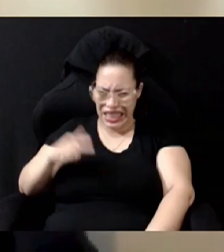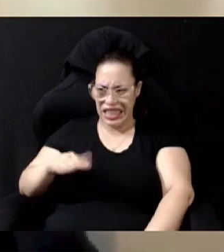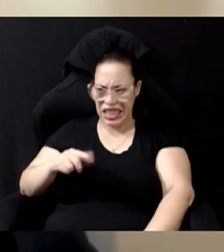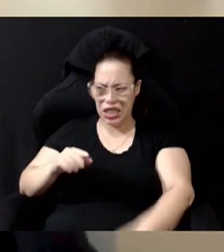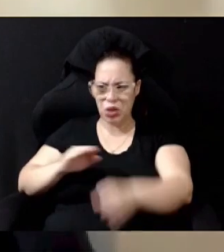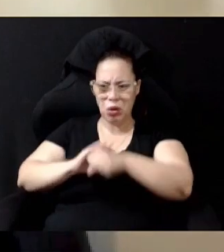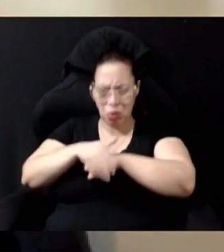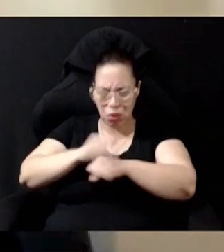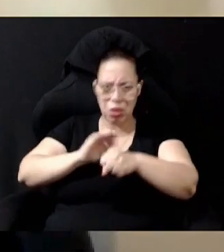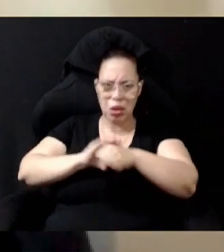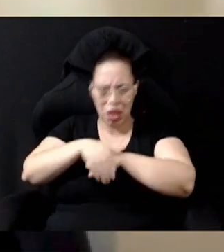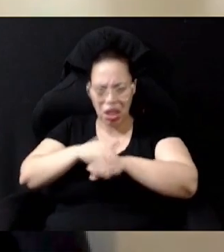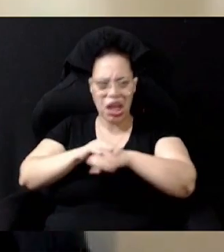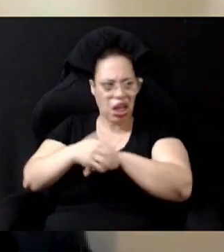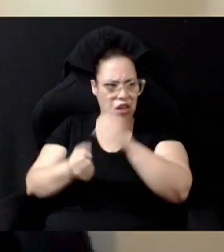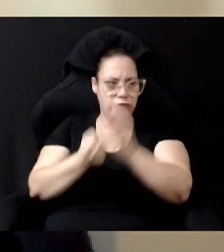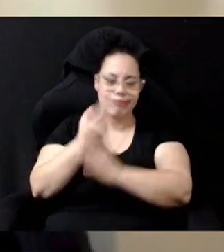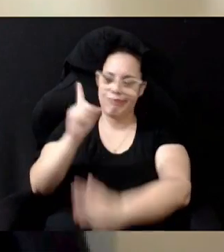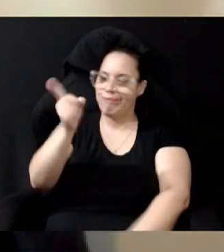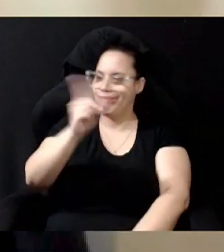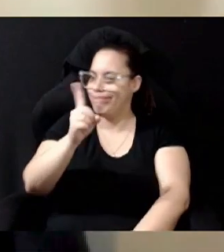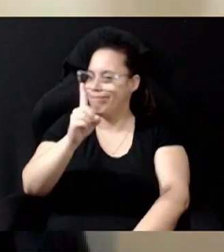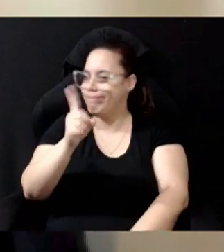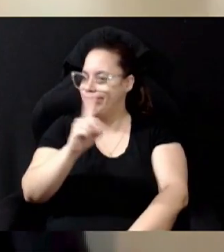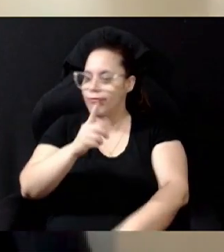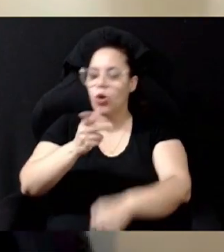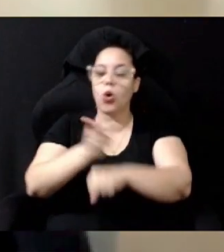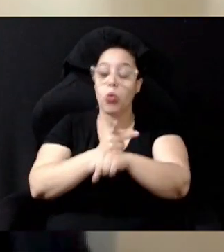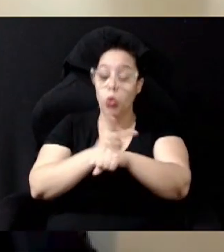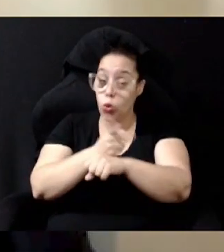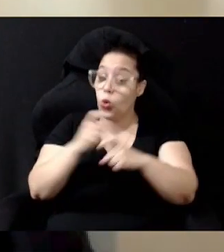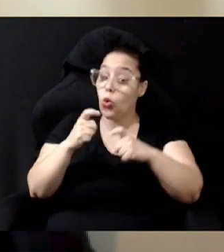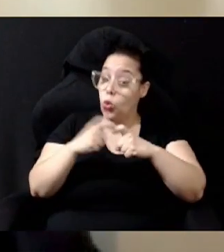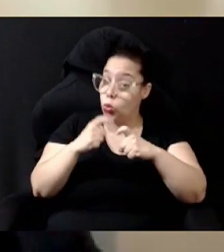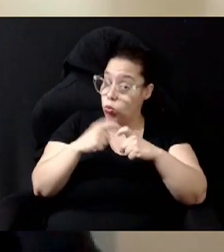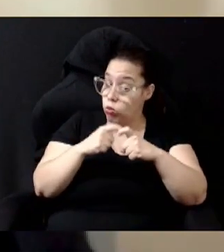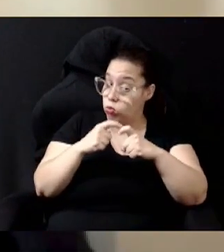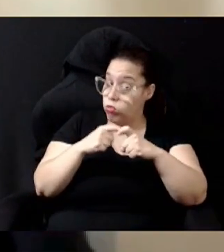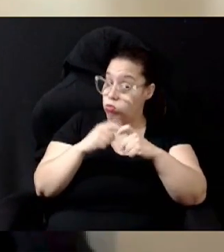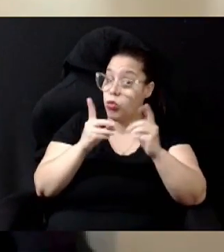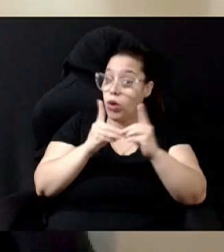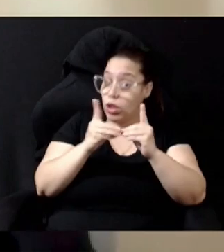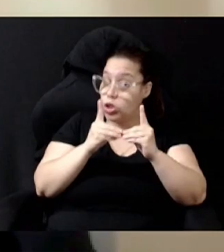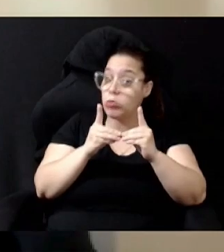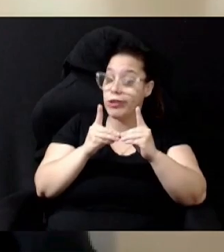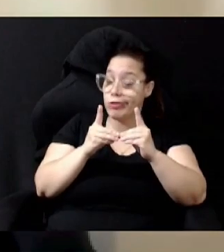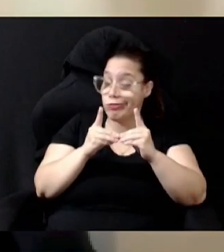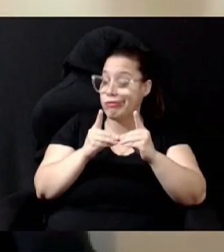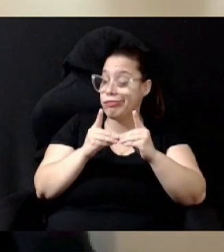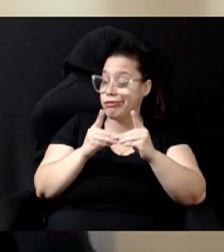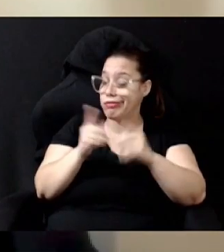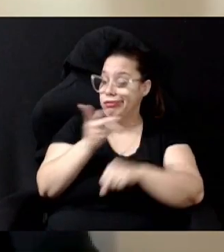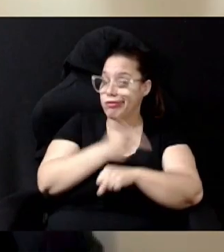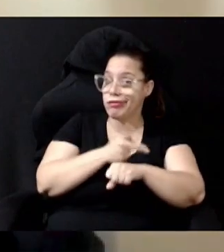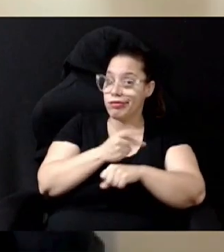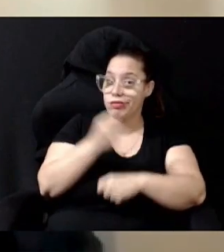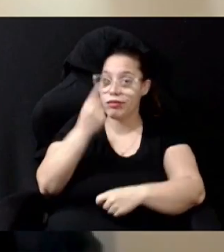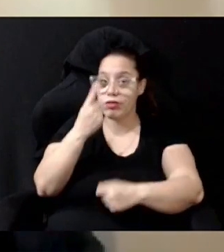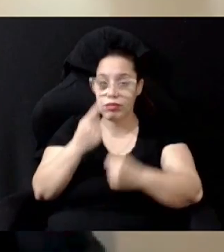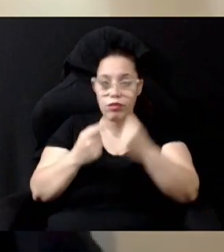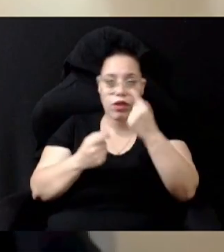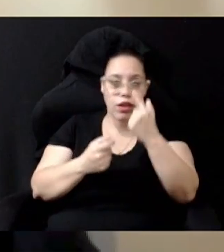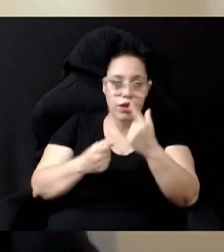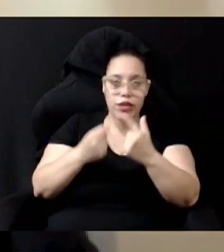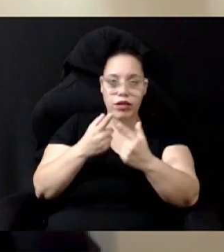aparece. Não deixe de procurar. Procura um médico, procura um atendimento para buscar alguma forma de se